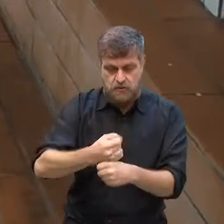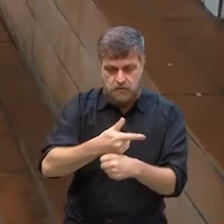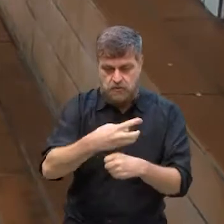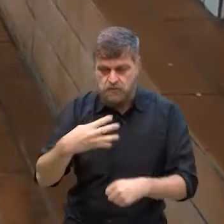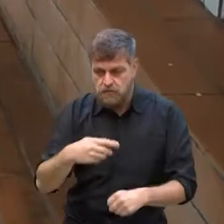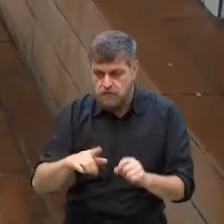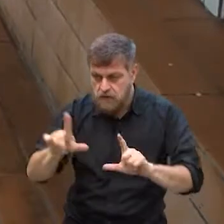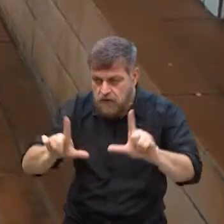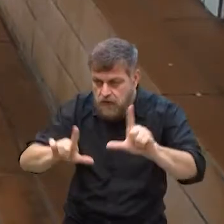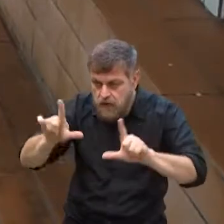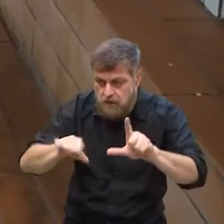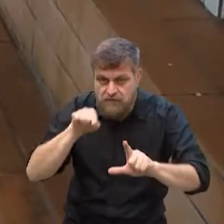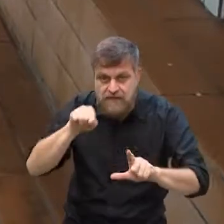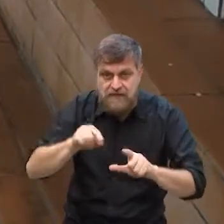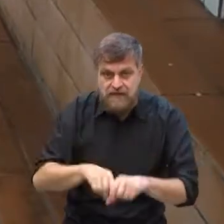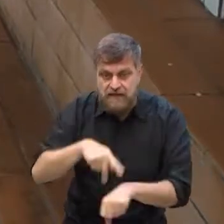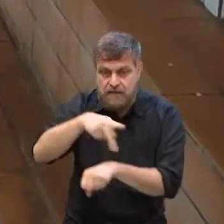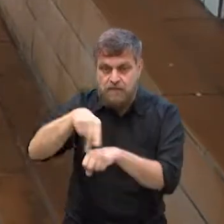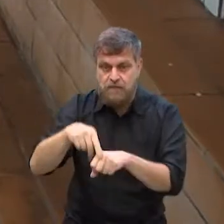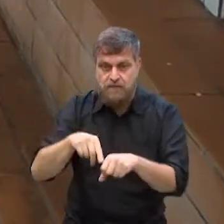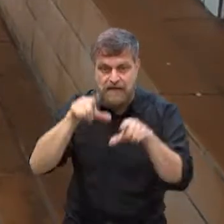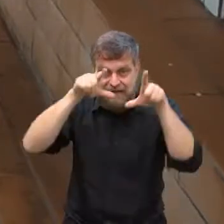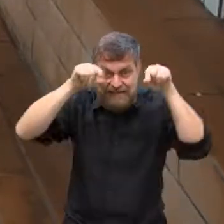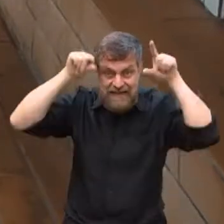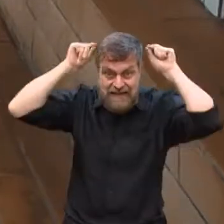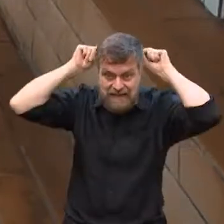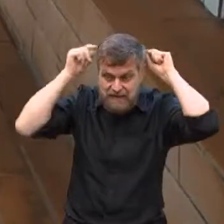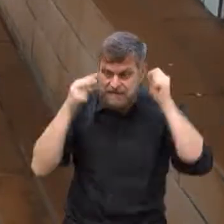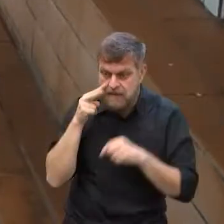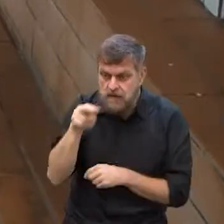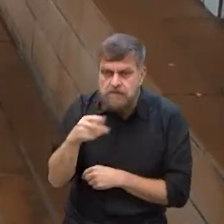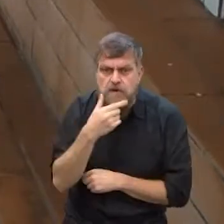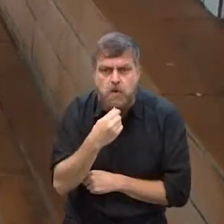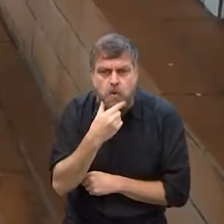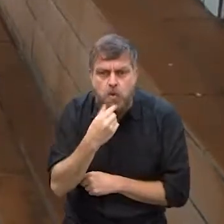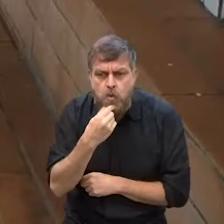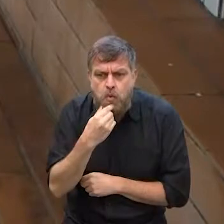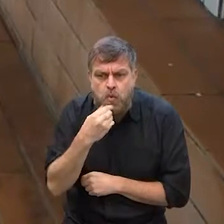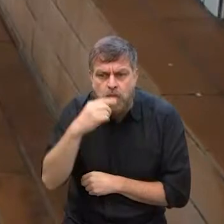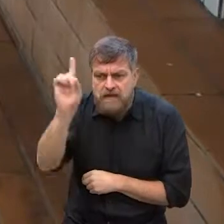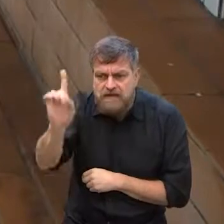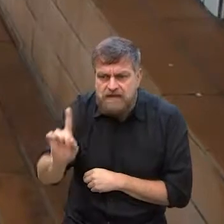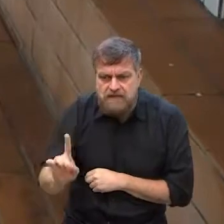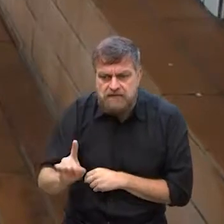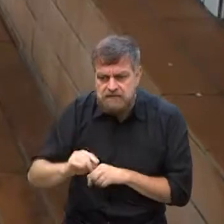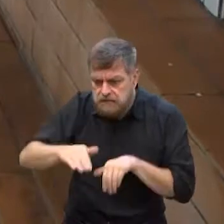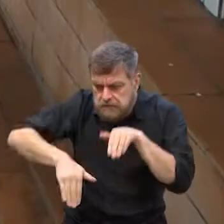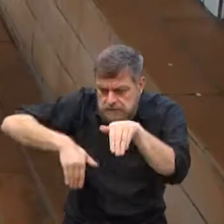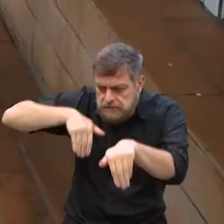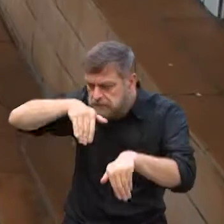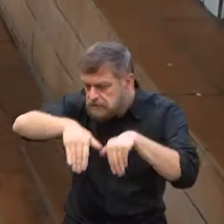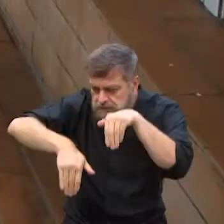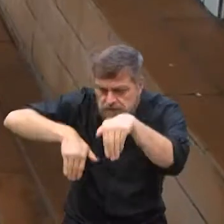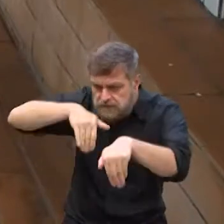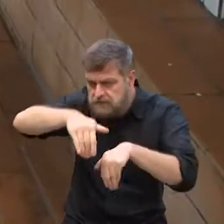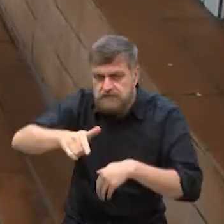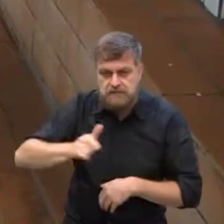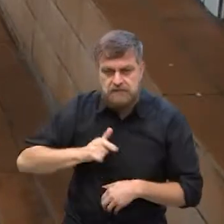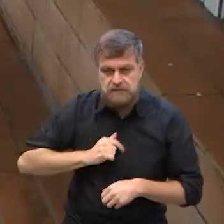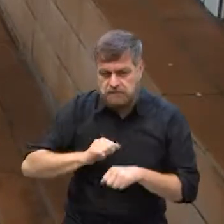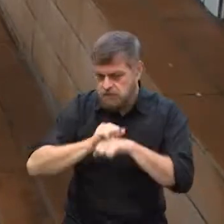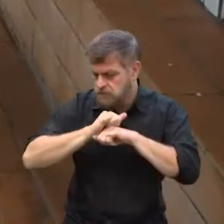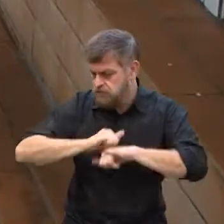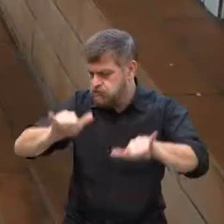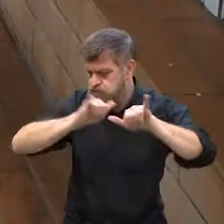as Paralimpíadas de Atenas. Ali eu vi o Clodoaldo competindo e teve um boom, né? Se a gente pensar, e teve